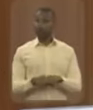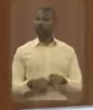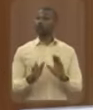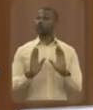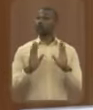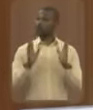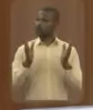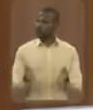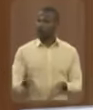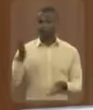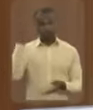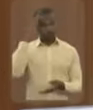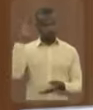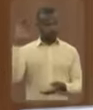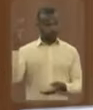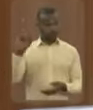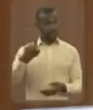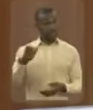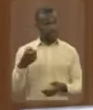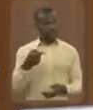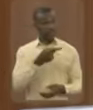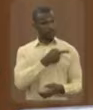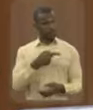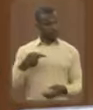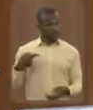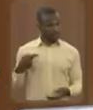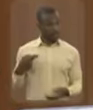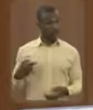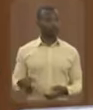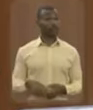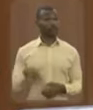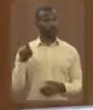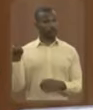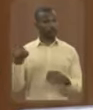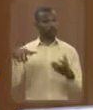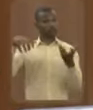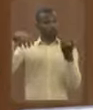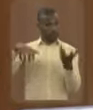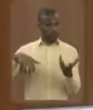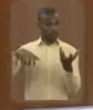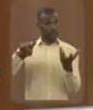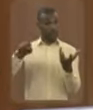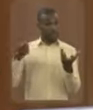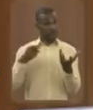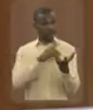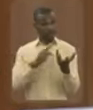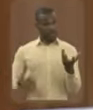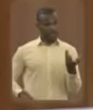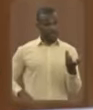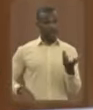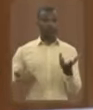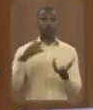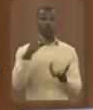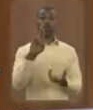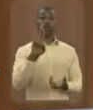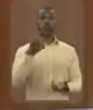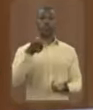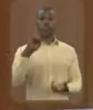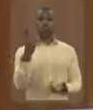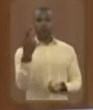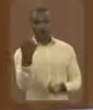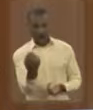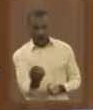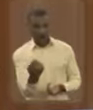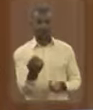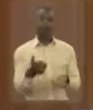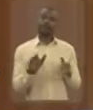levaram para Curitiba o ex-presidente né do congresso nacional o senhor o Deputado Cunha Então